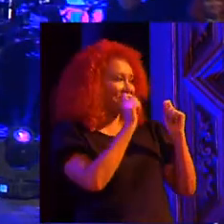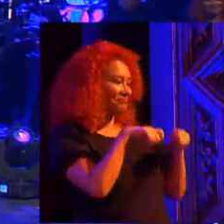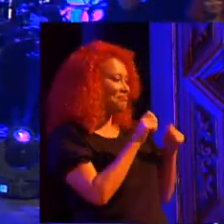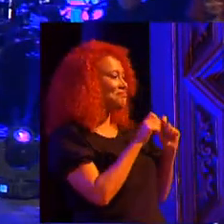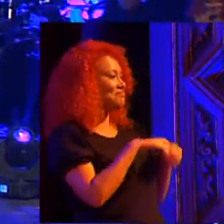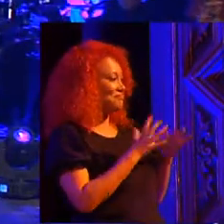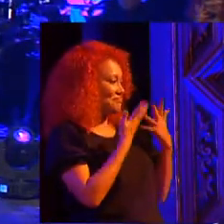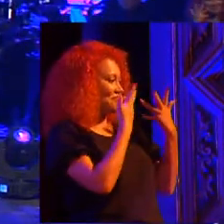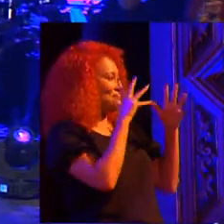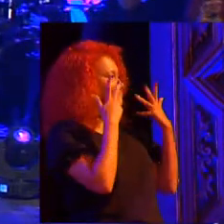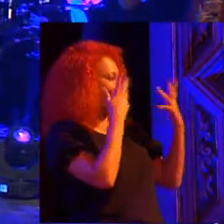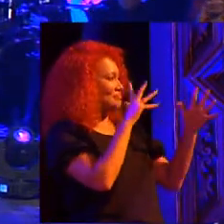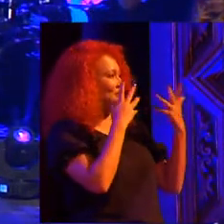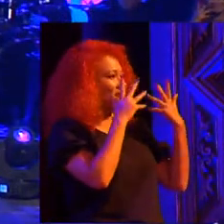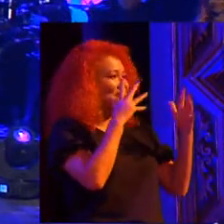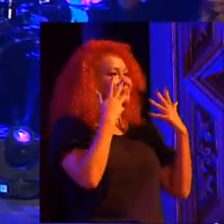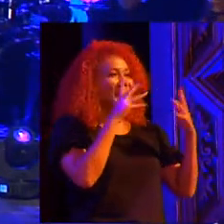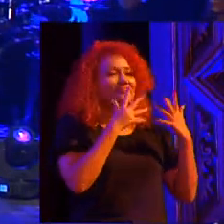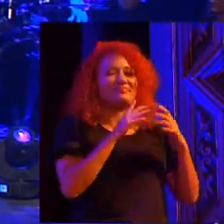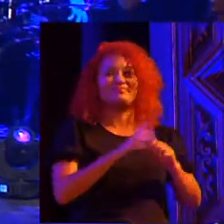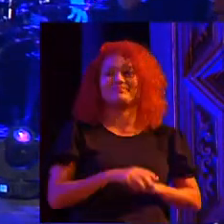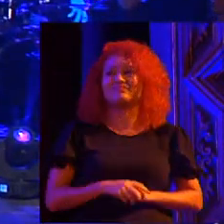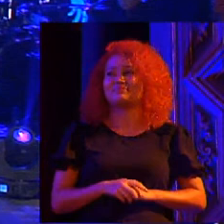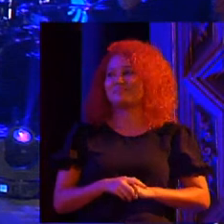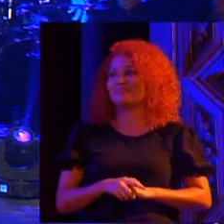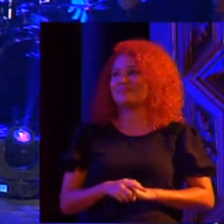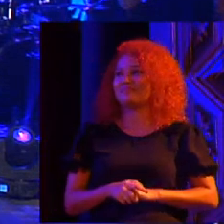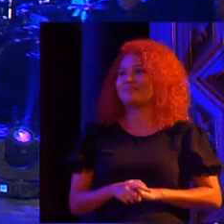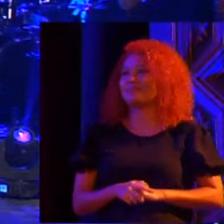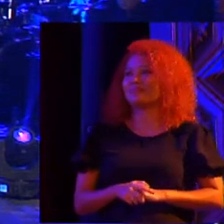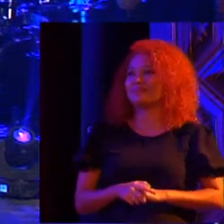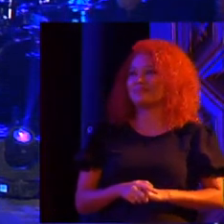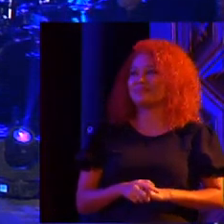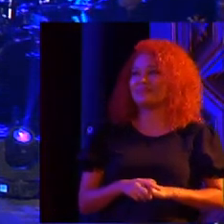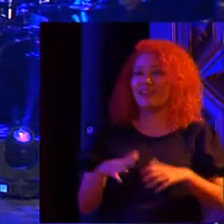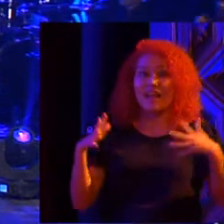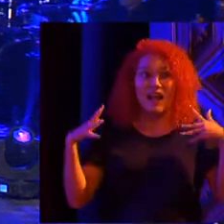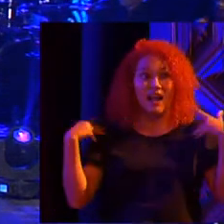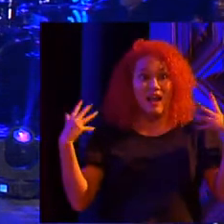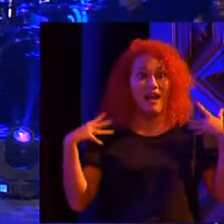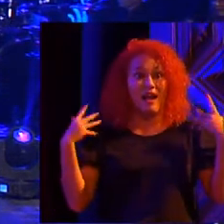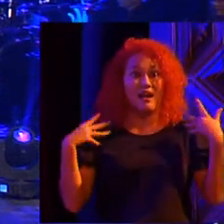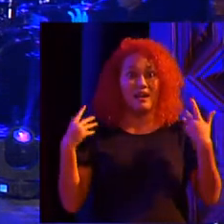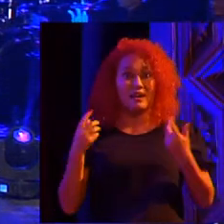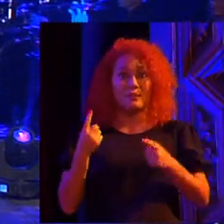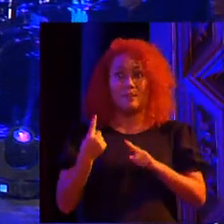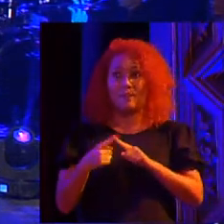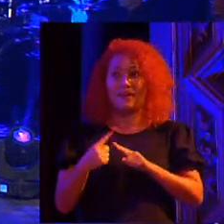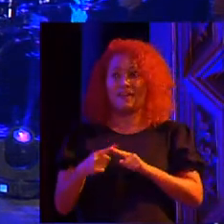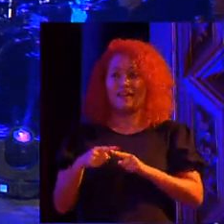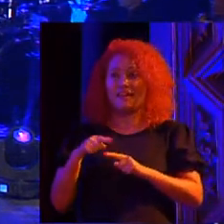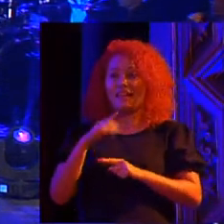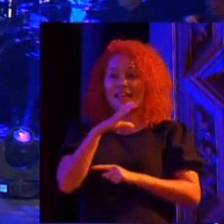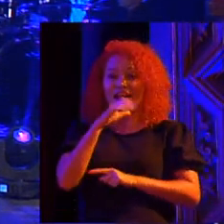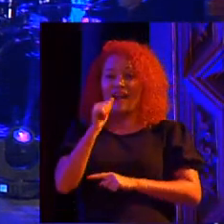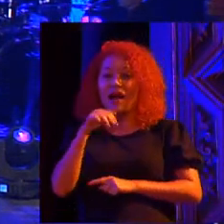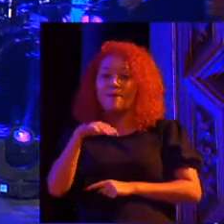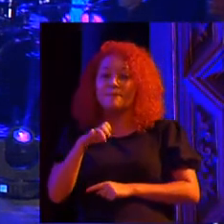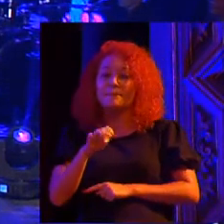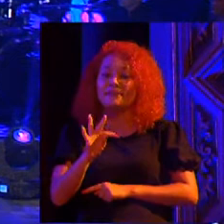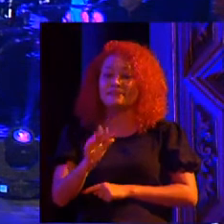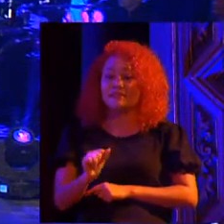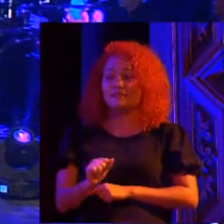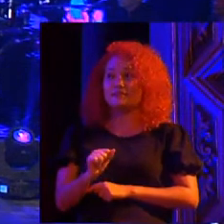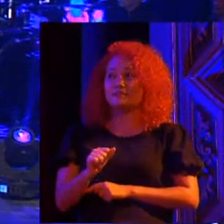bonito. Isso mesmo. E que alegria desse preto cametaense quando abri